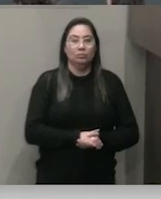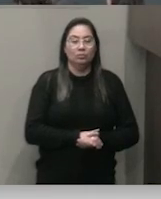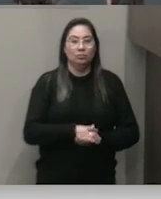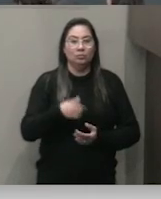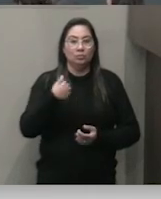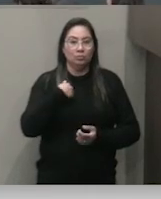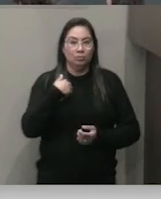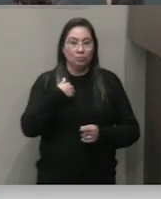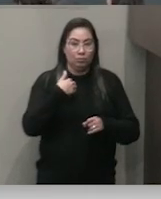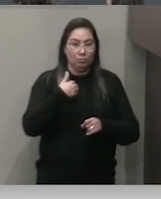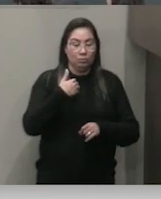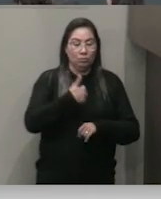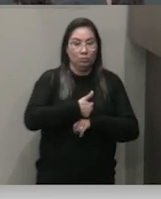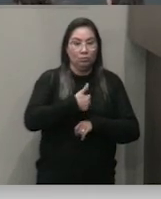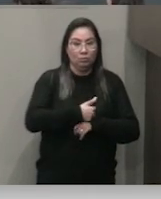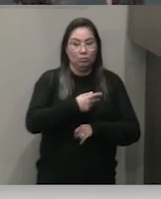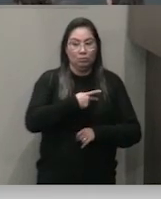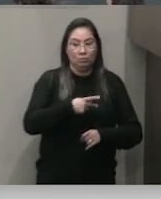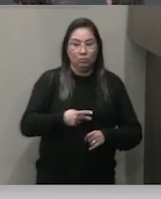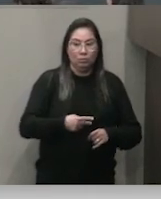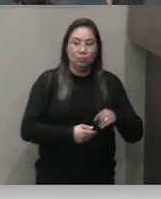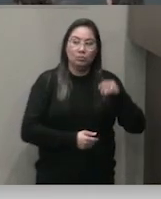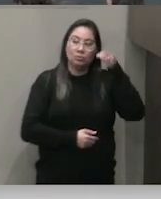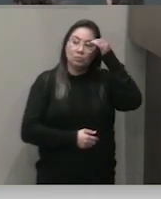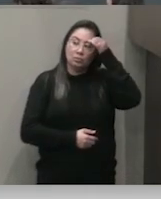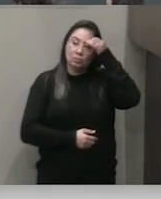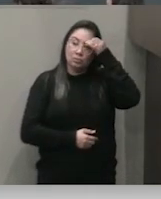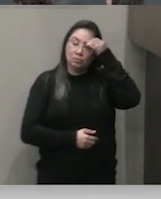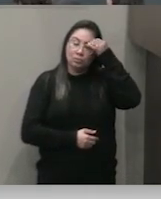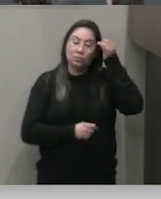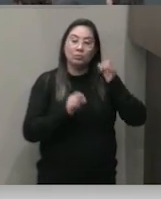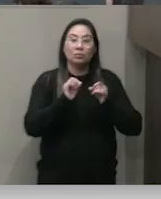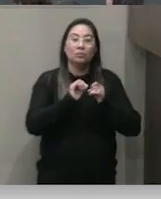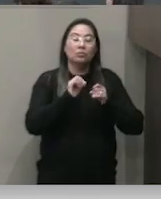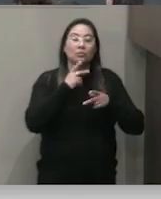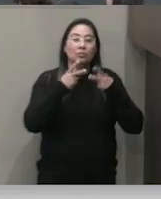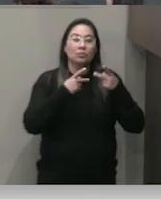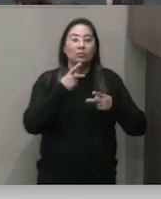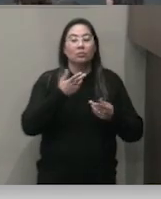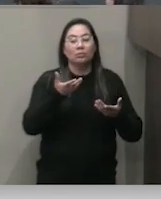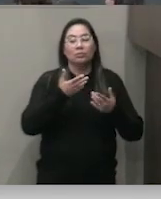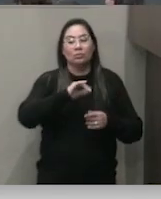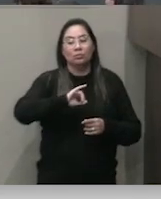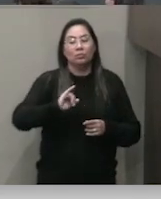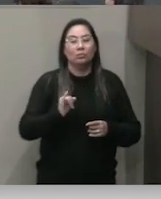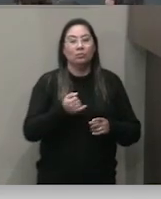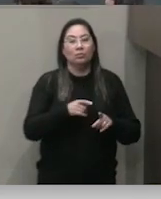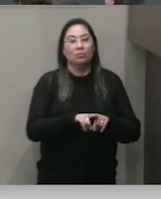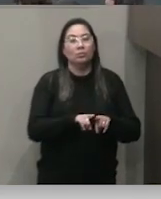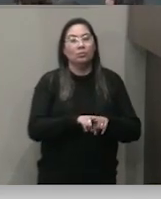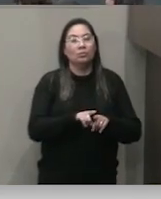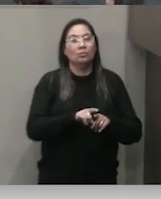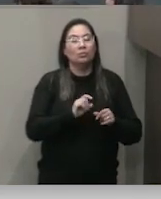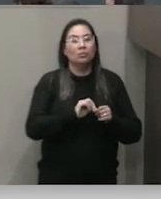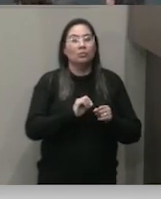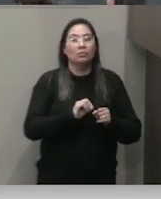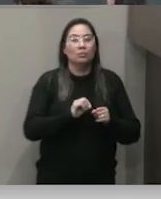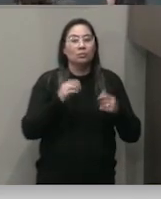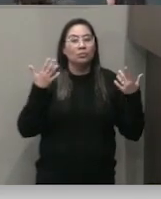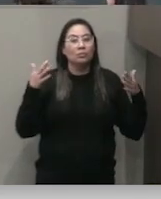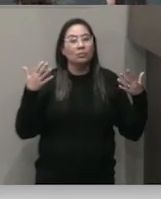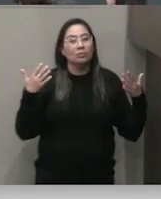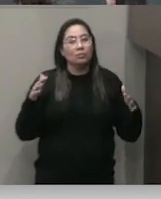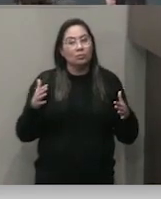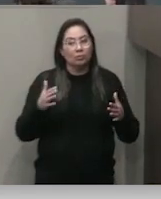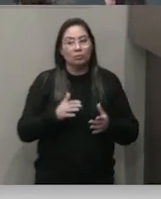presidente temporário, até Vossa Excelência fazer o seu pronunciamento, quero aproveitar para fazer também aqui os parabéns